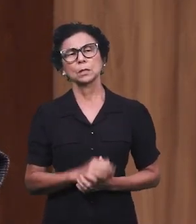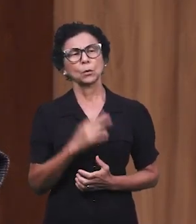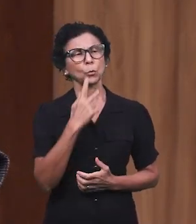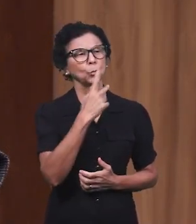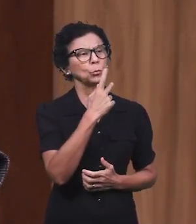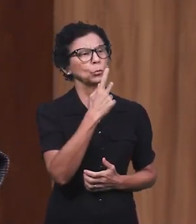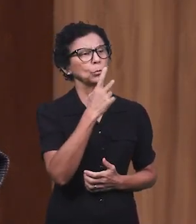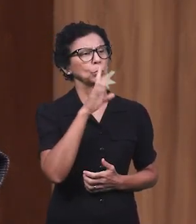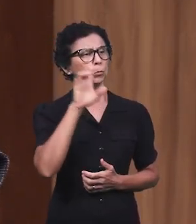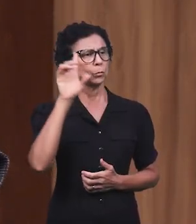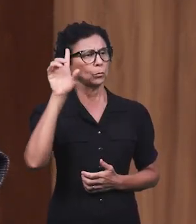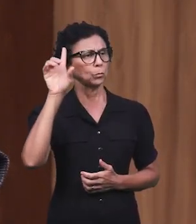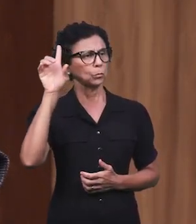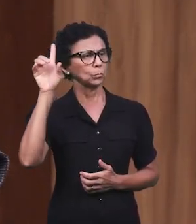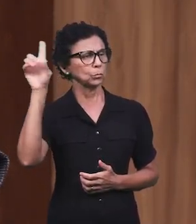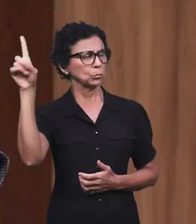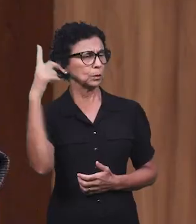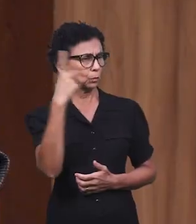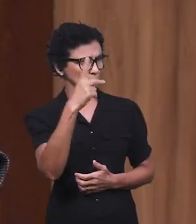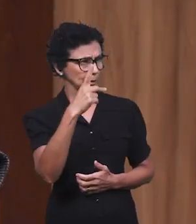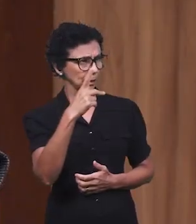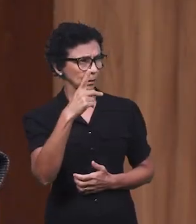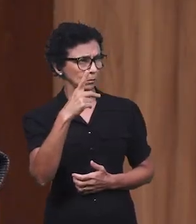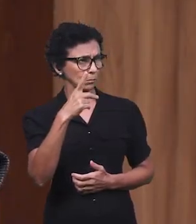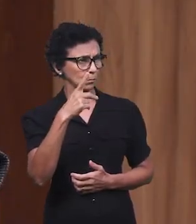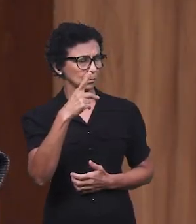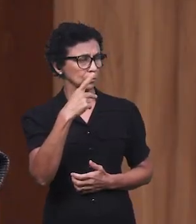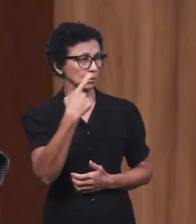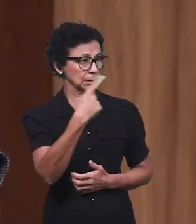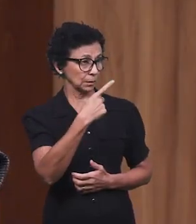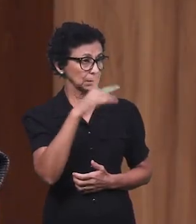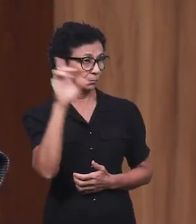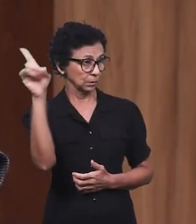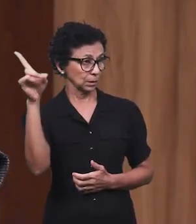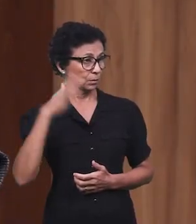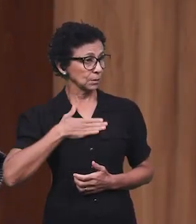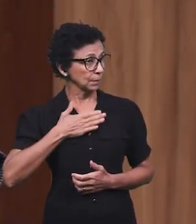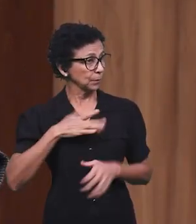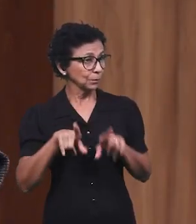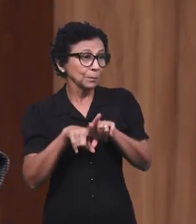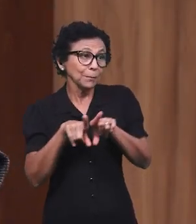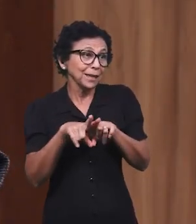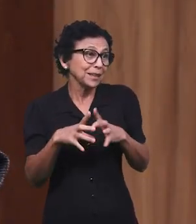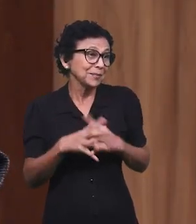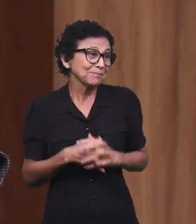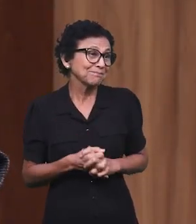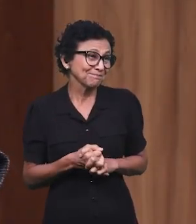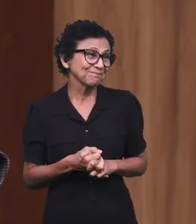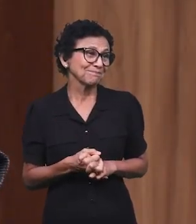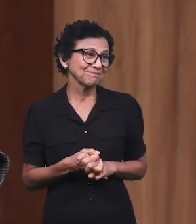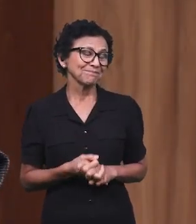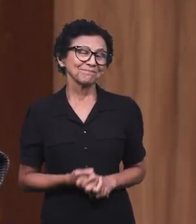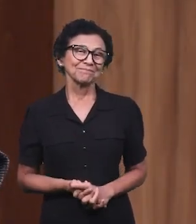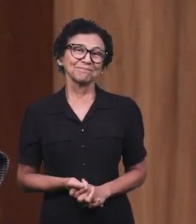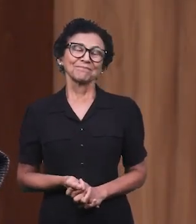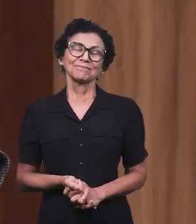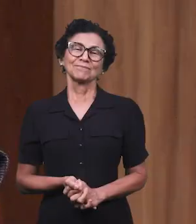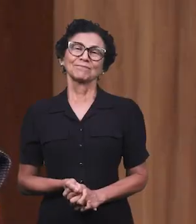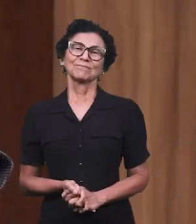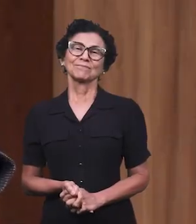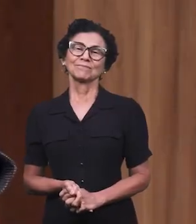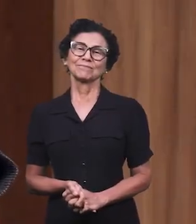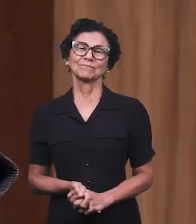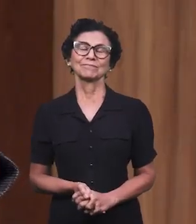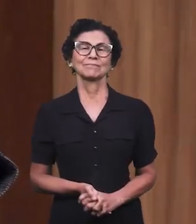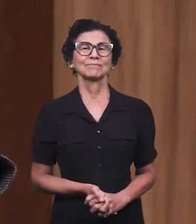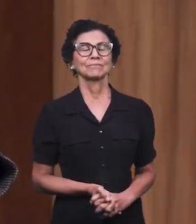do Senhor, o seu Deus é o Deus da sua sogra. E a palavra do Senhor, quando fala a vida do servo de